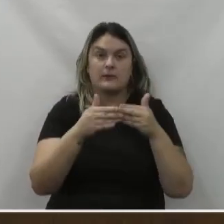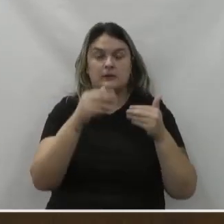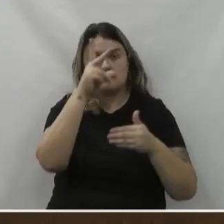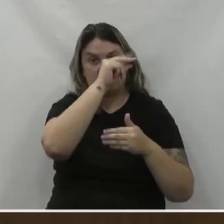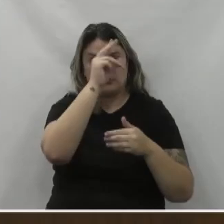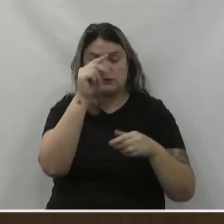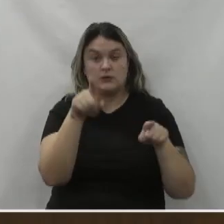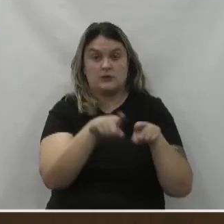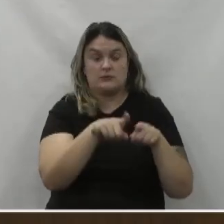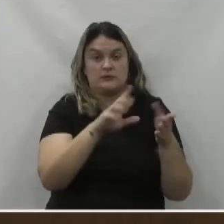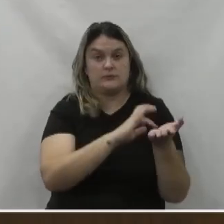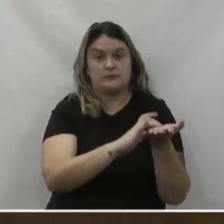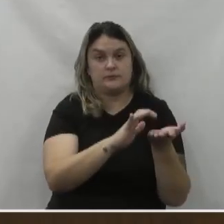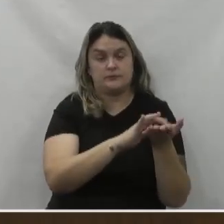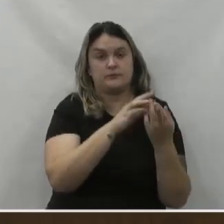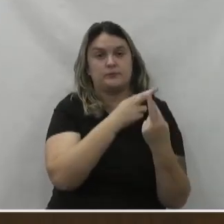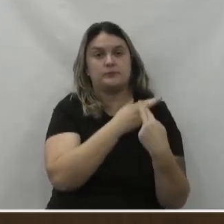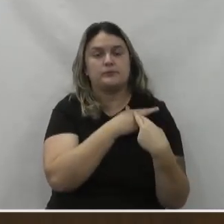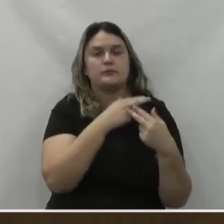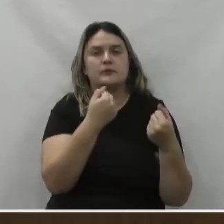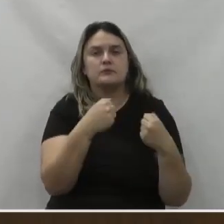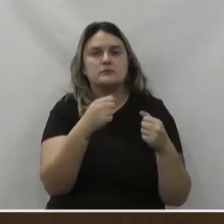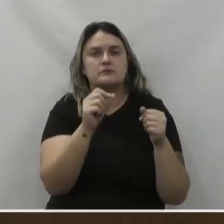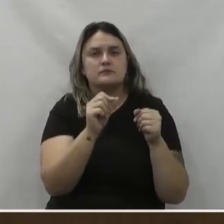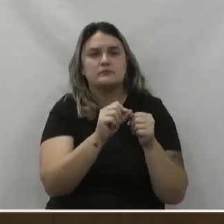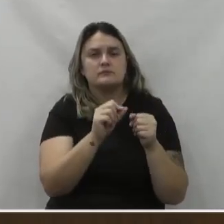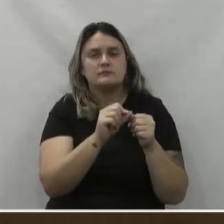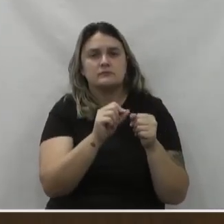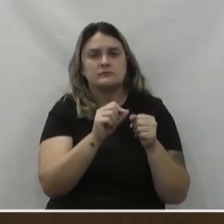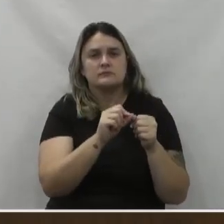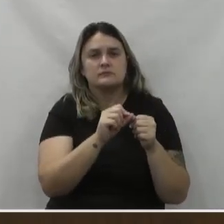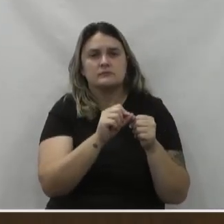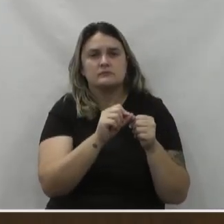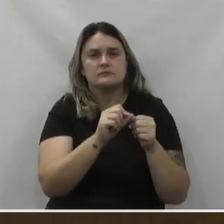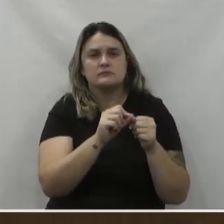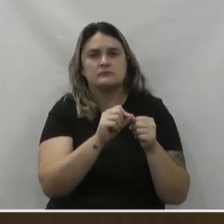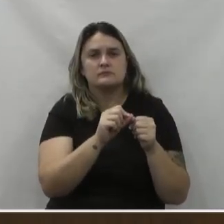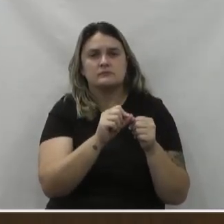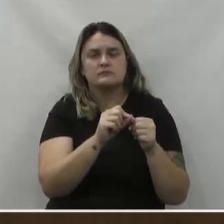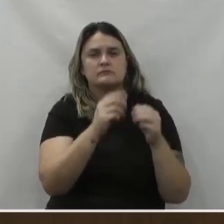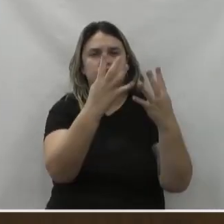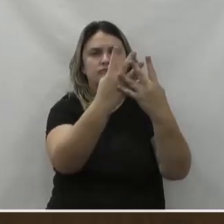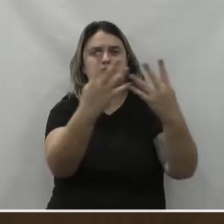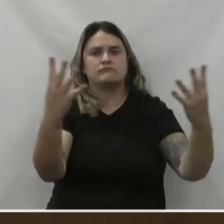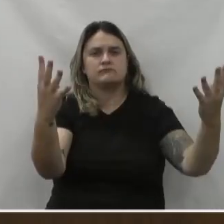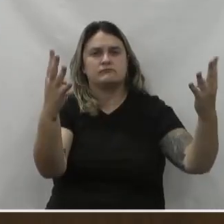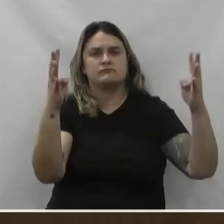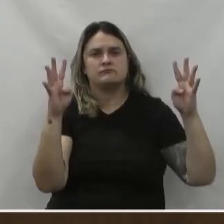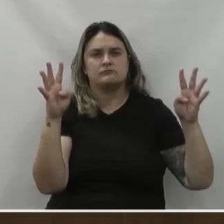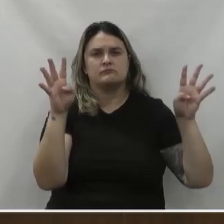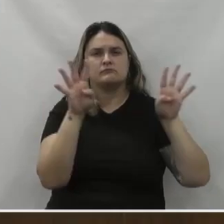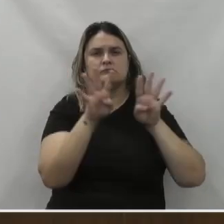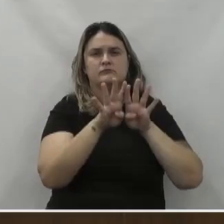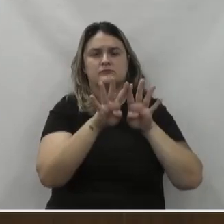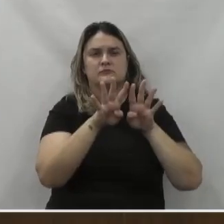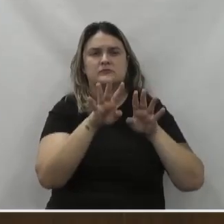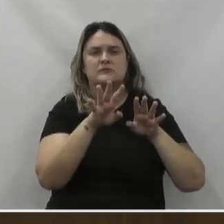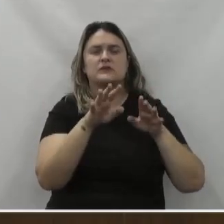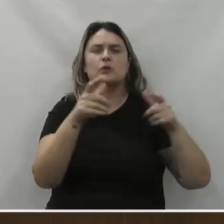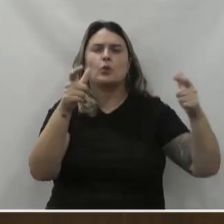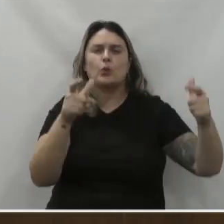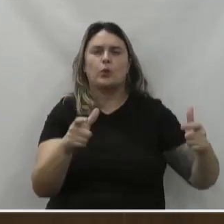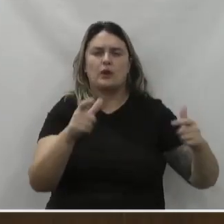secretaria competente, para que providencie a instalação de rede de proteção na parte superior da